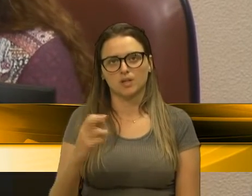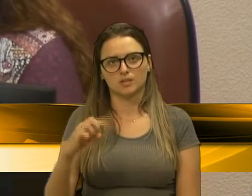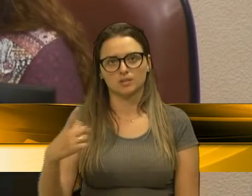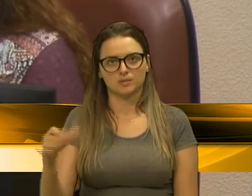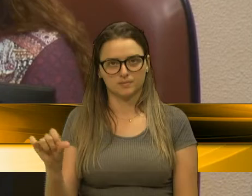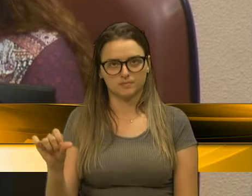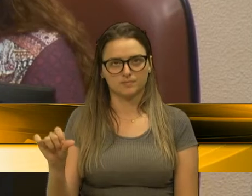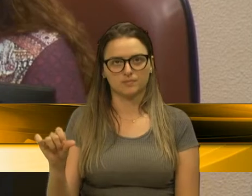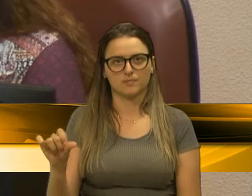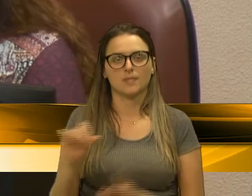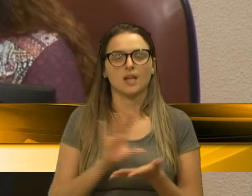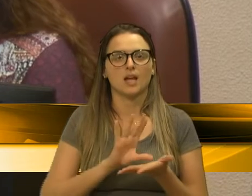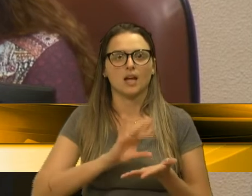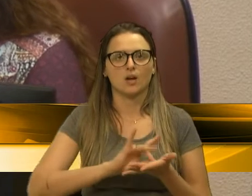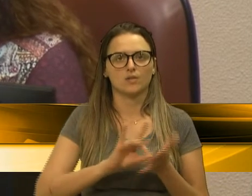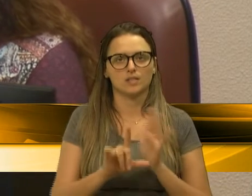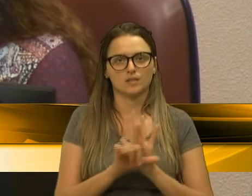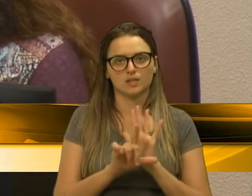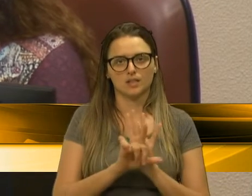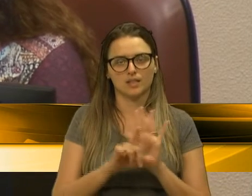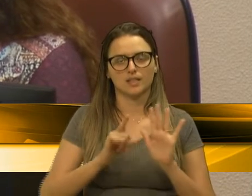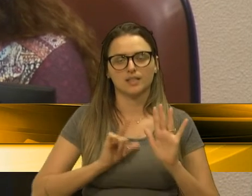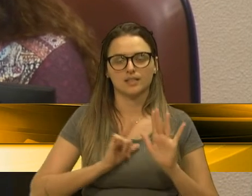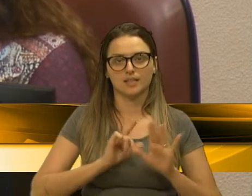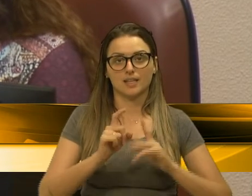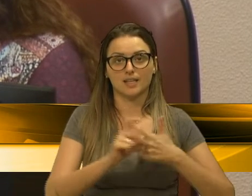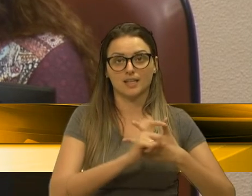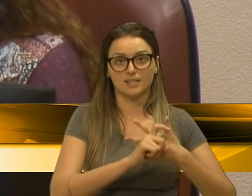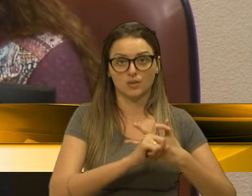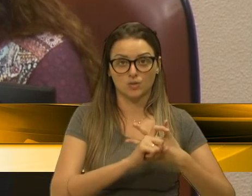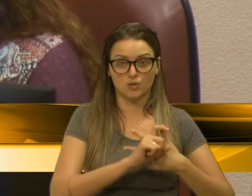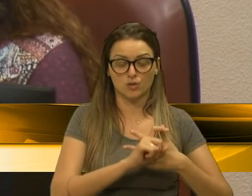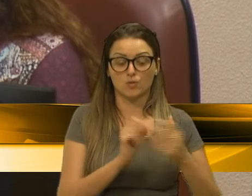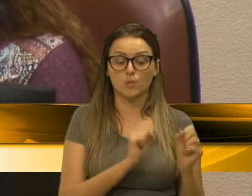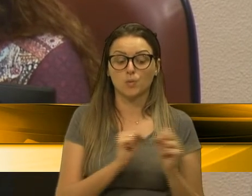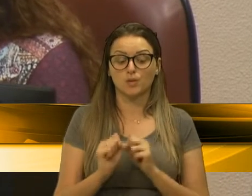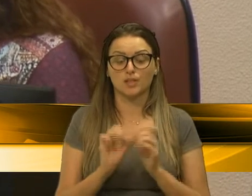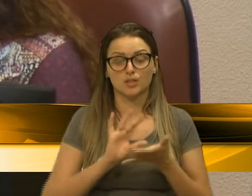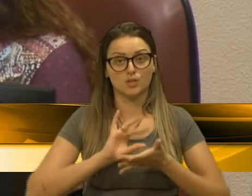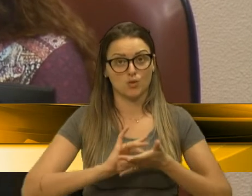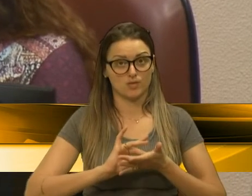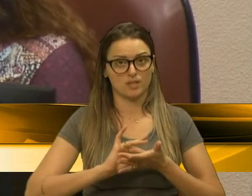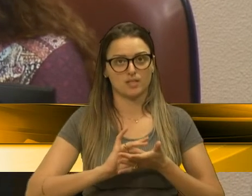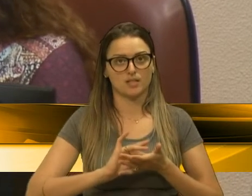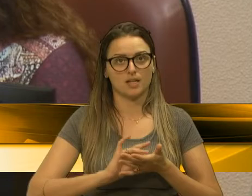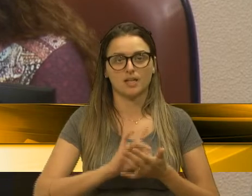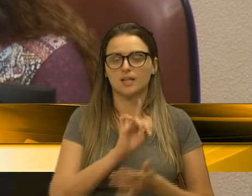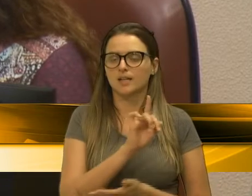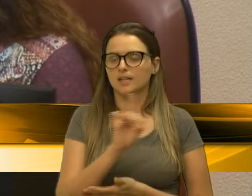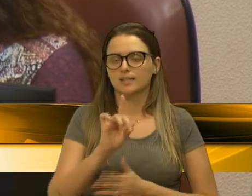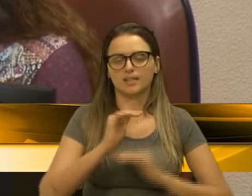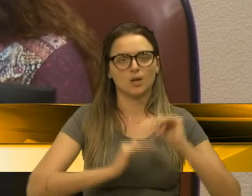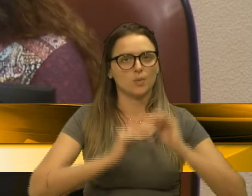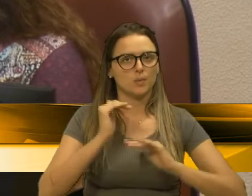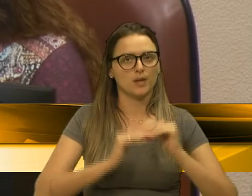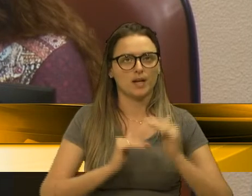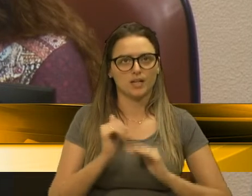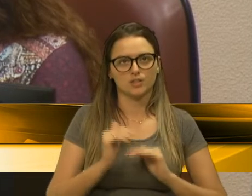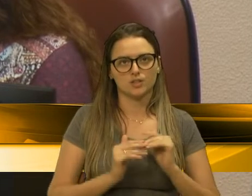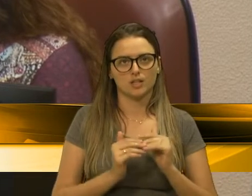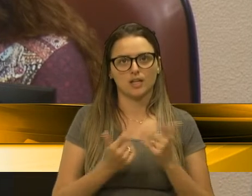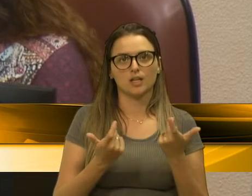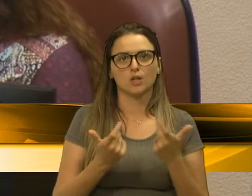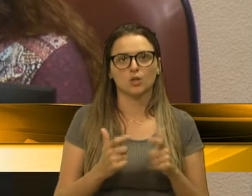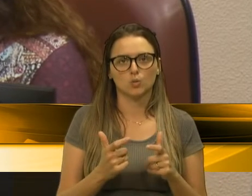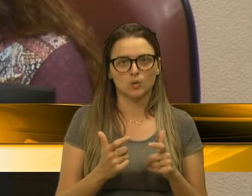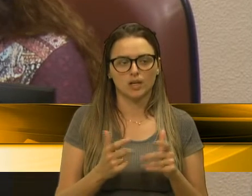20.381/2019, a regulamentação da lei que tem o Executivo exorbitado do poder regulamentar, ao caso não se aplica a faculdades